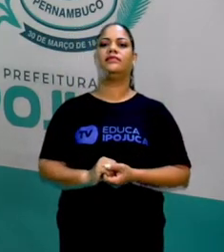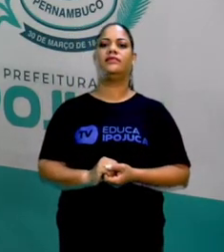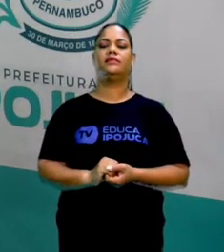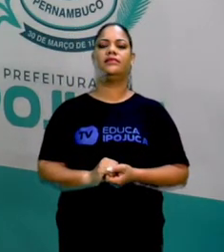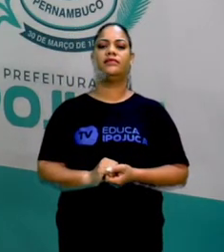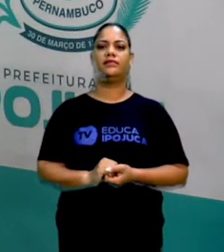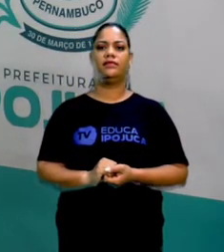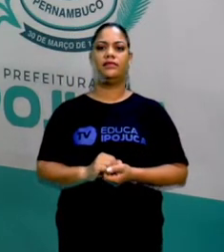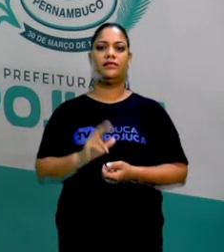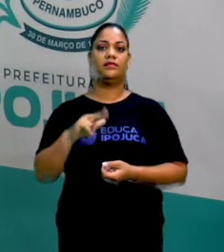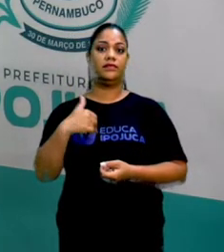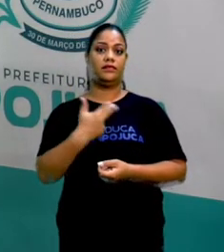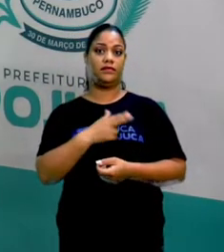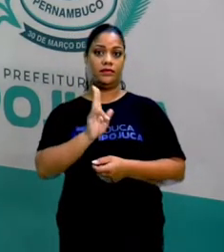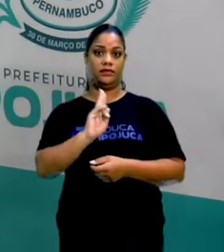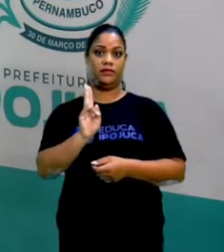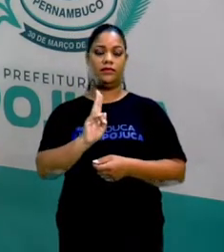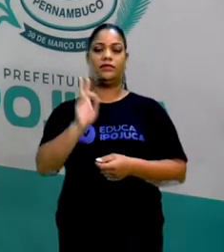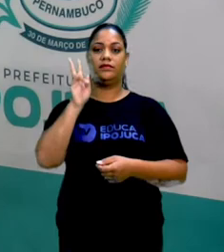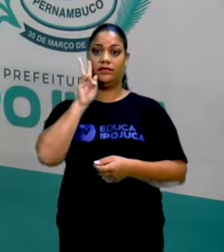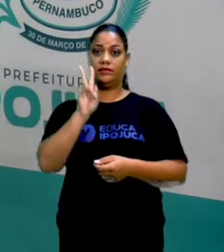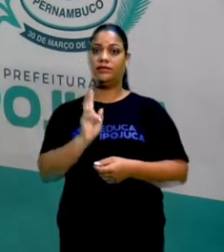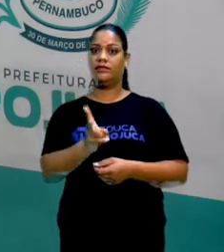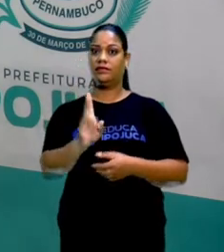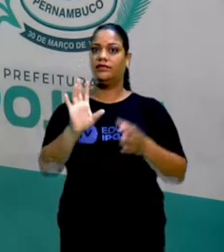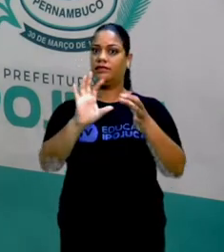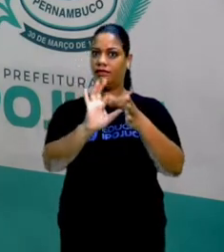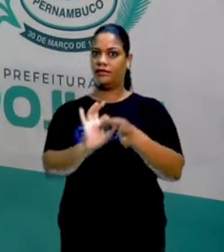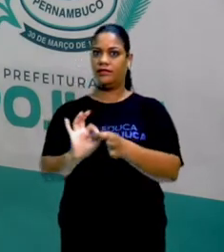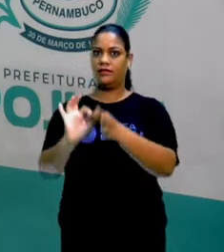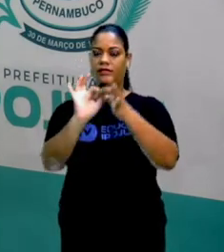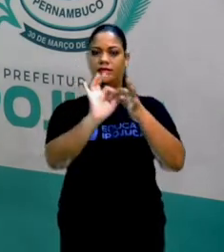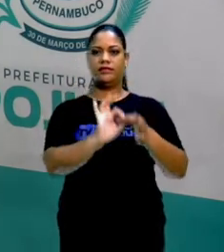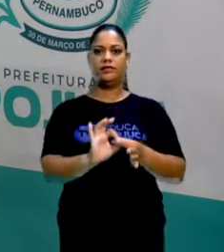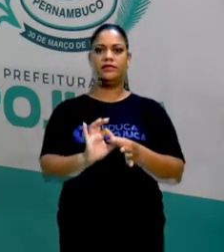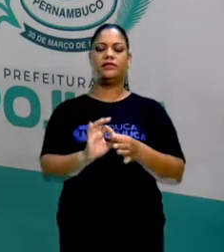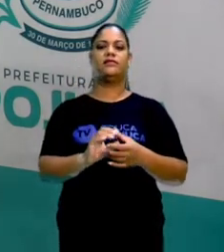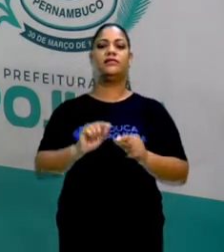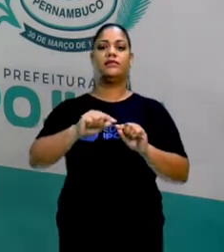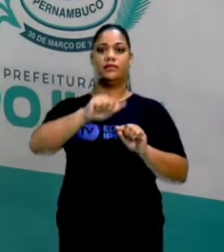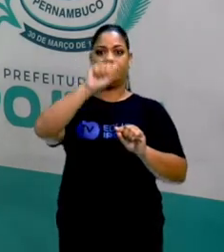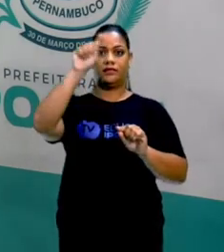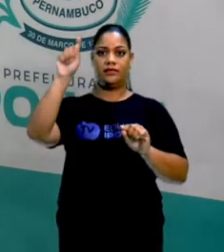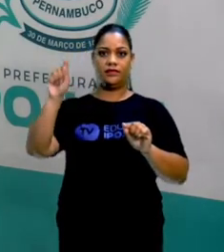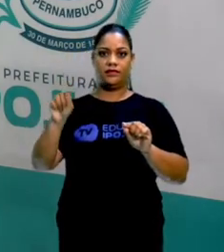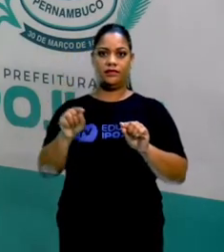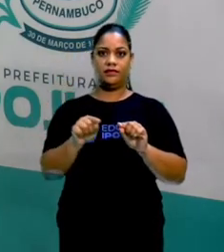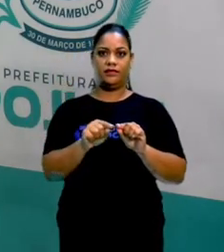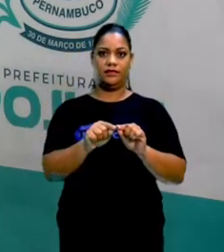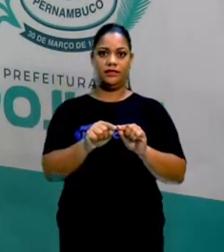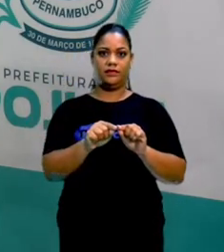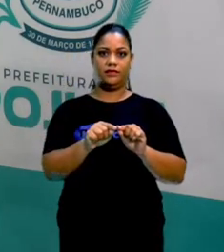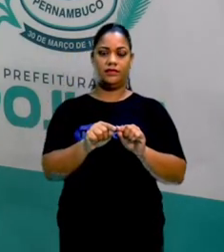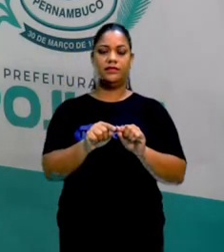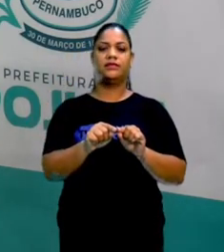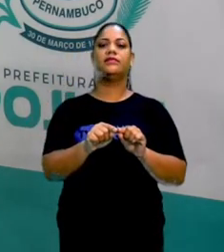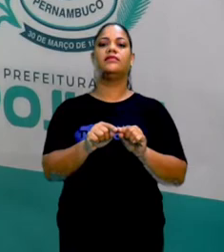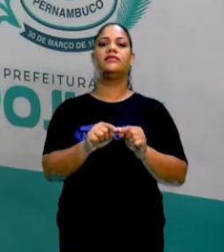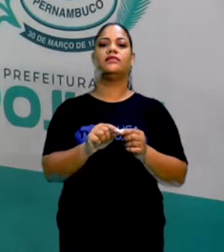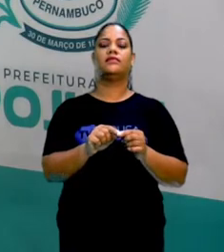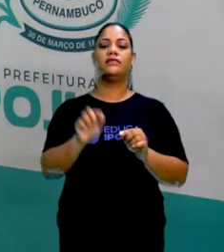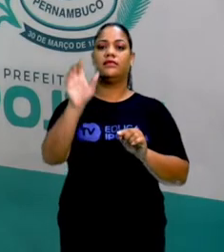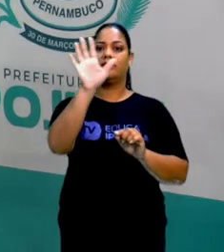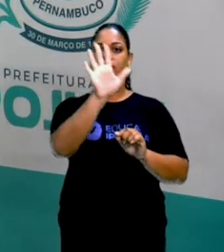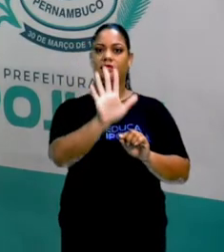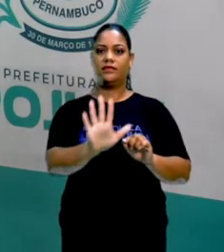figura, que é o que a gente chama do círculo. De forma direta, a circunferência é o contorno e